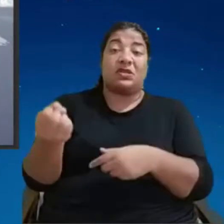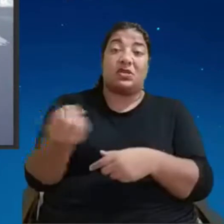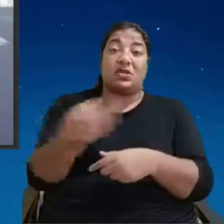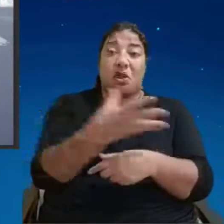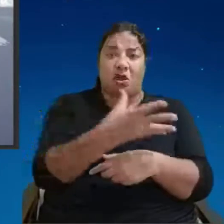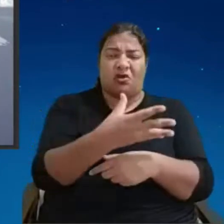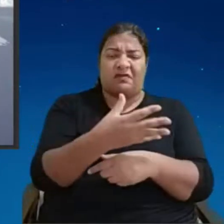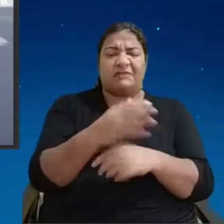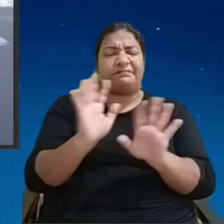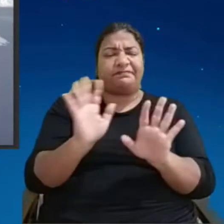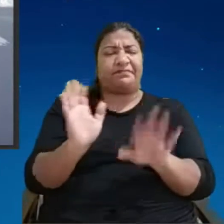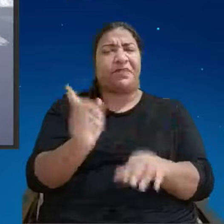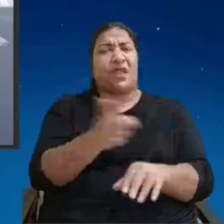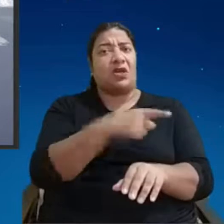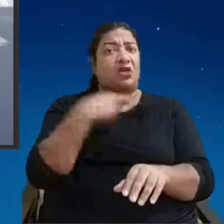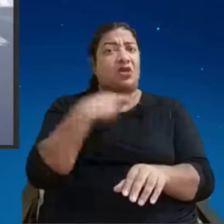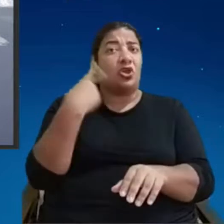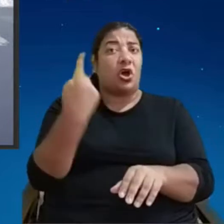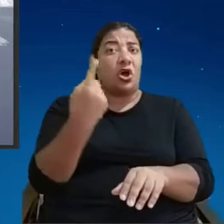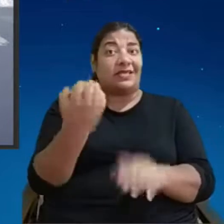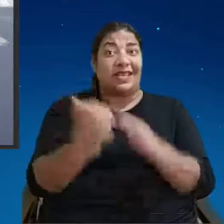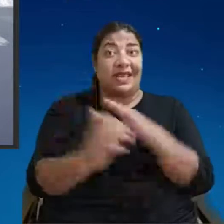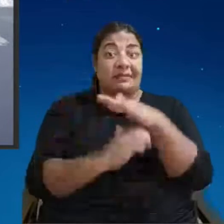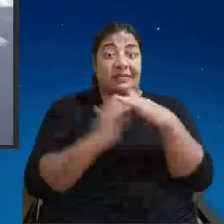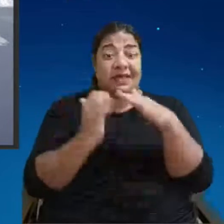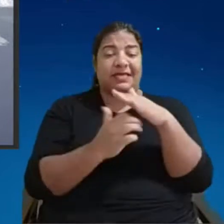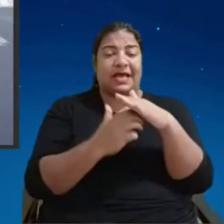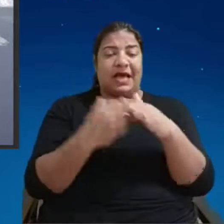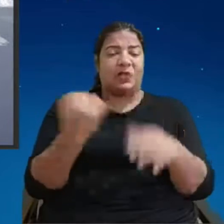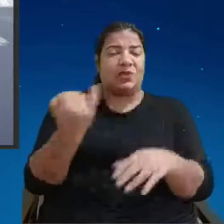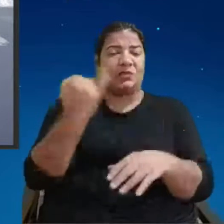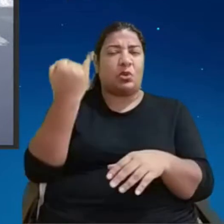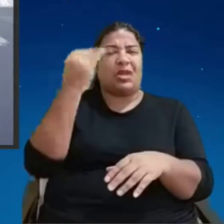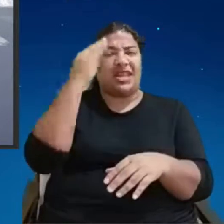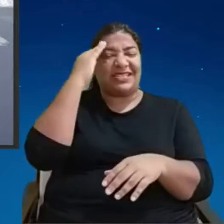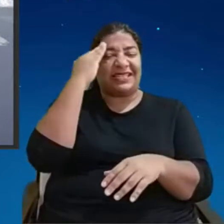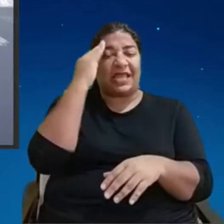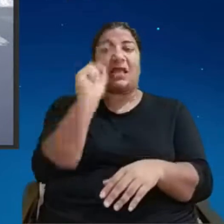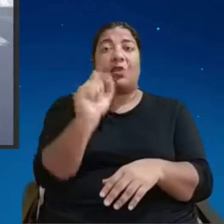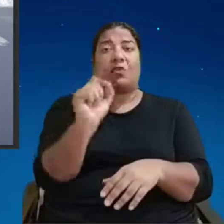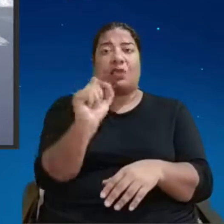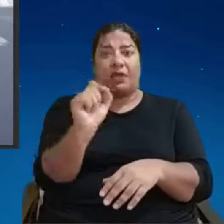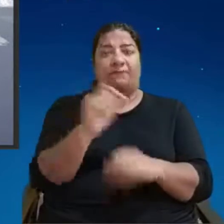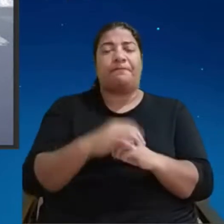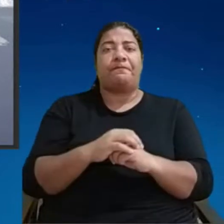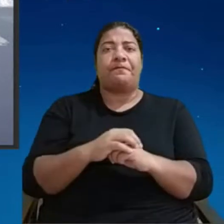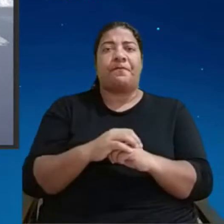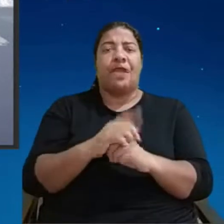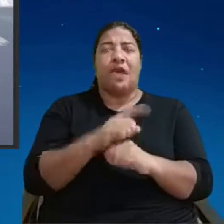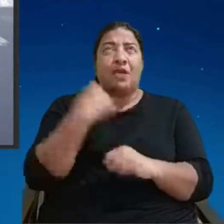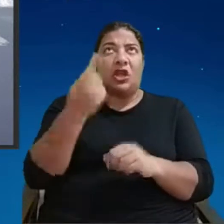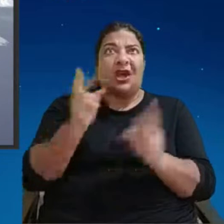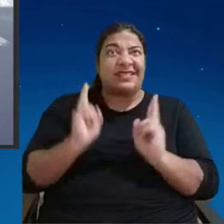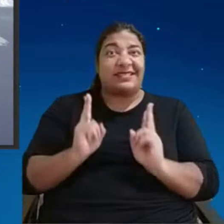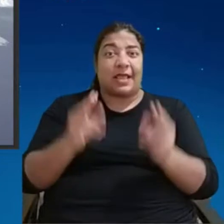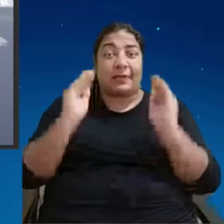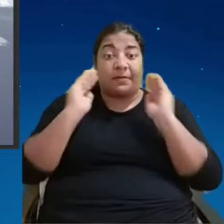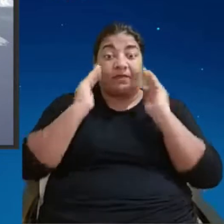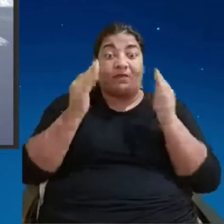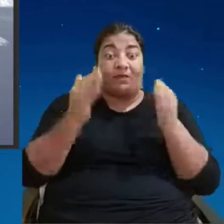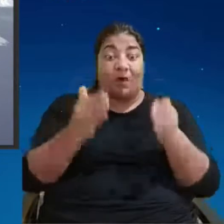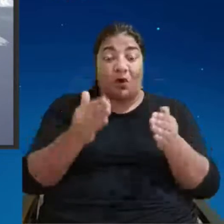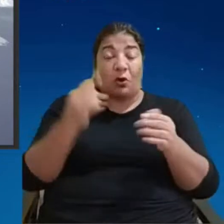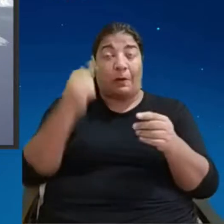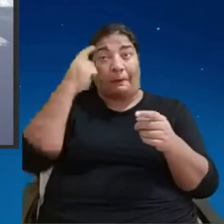empresário, entender a marca? Nossa preocupação sempre foi muito grande em relação aos clientes. Só que